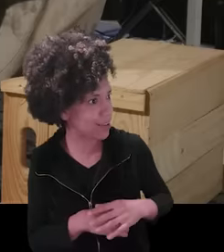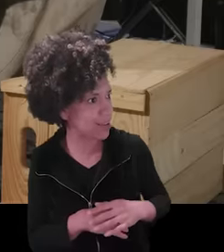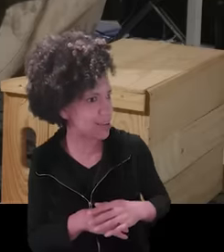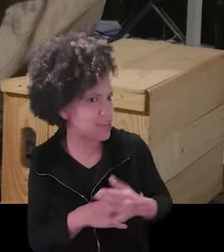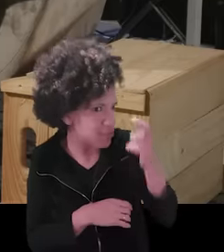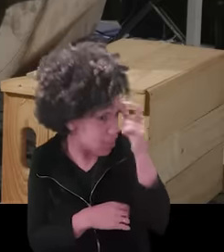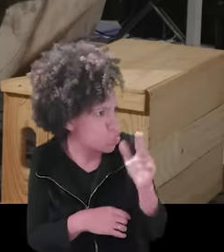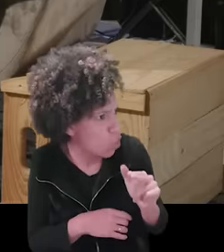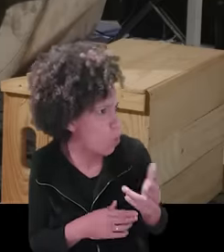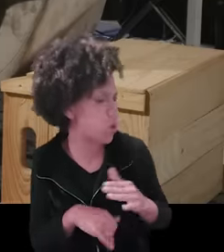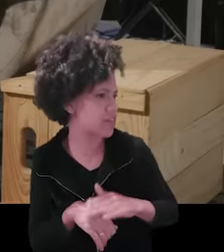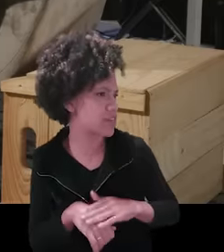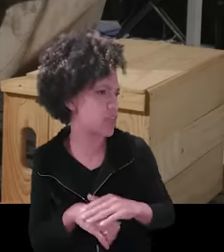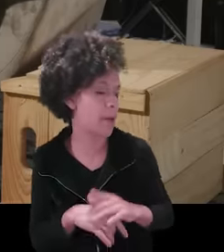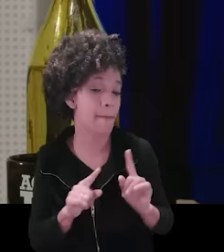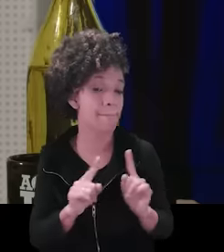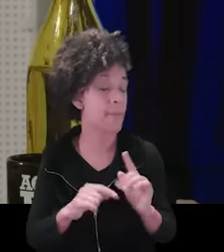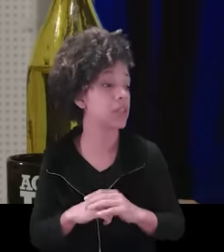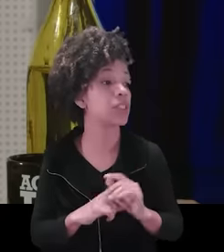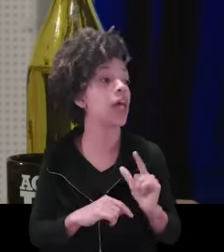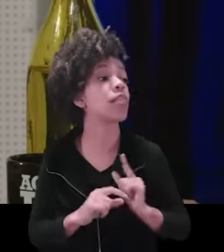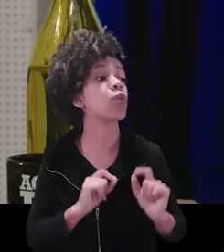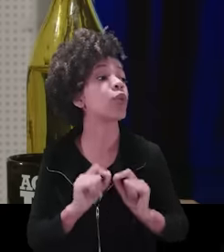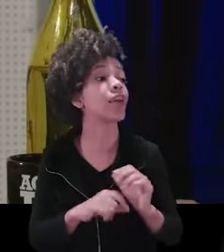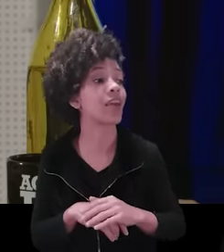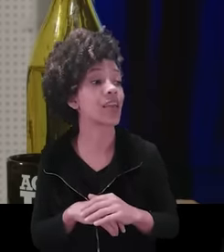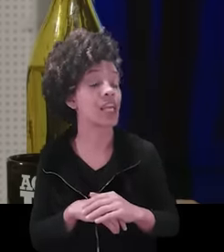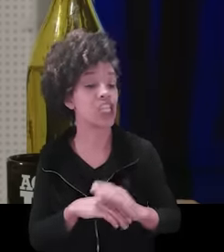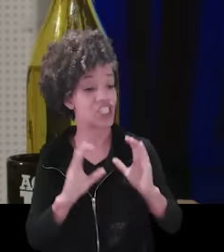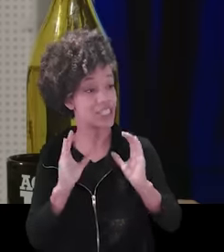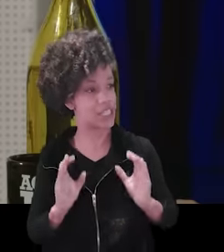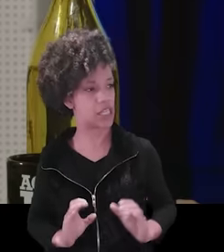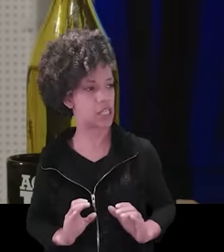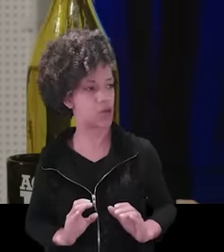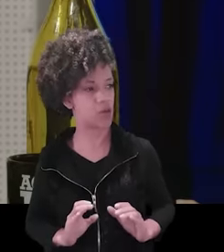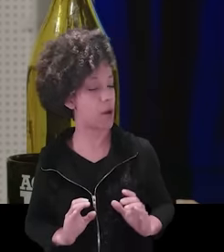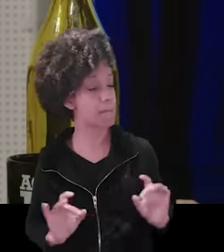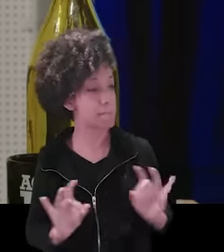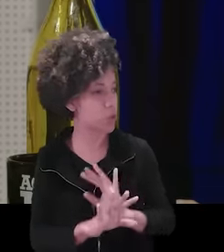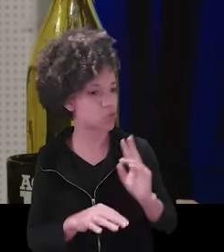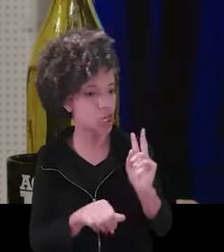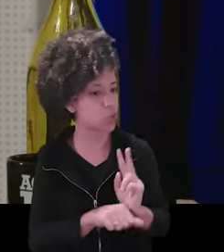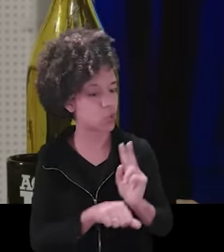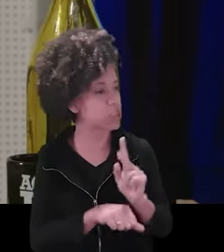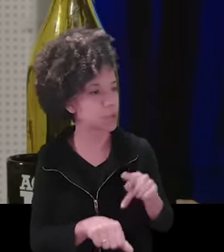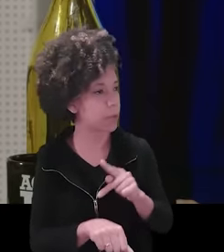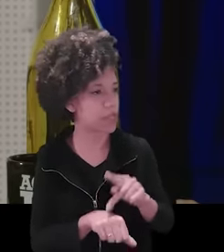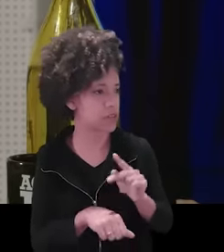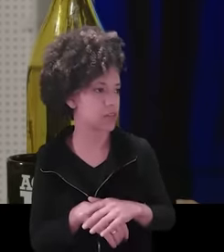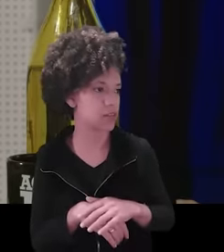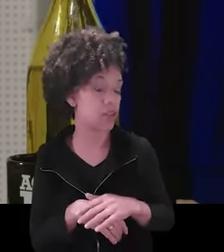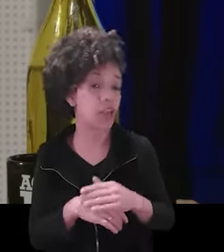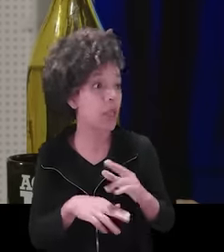né eu pensei ser minha amiga você vai fazer isso só que eles têm uma coisa dia de cidadão ele é cidadão então ele cuida do